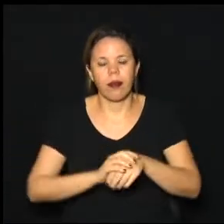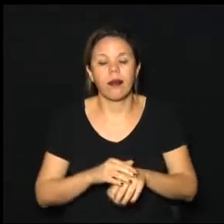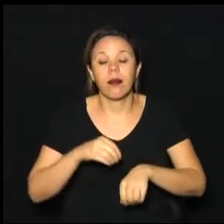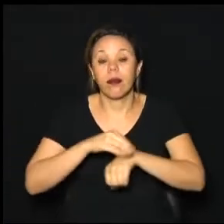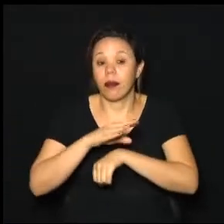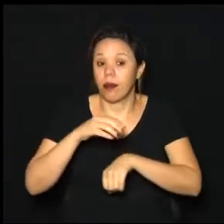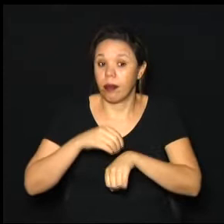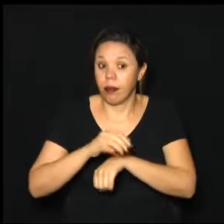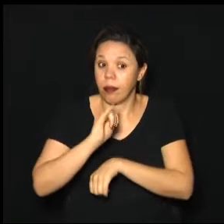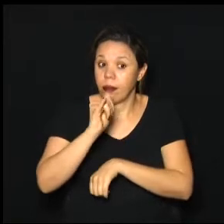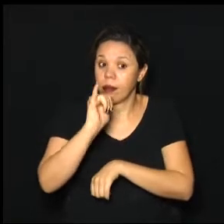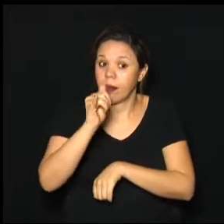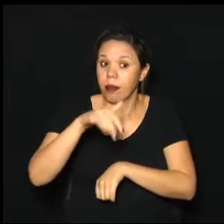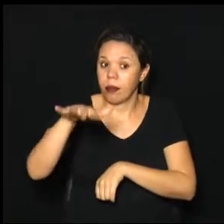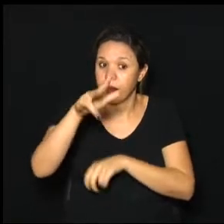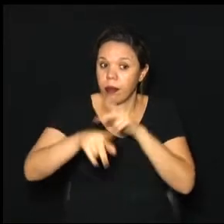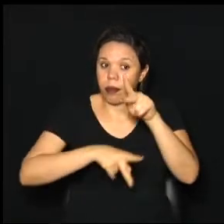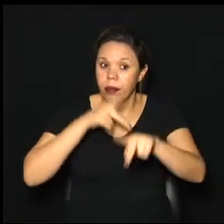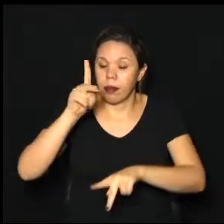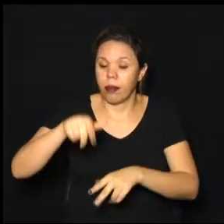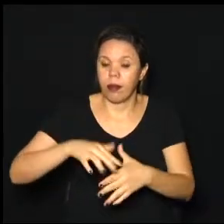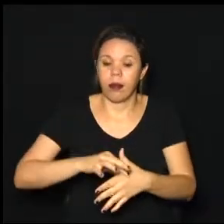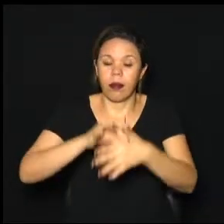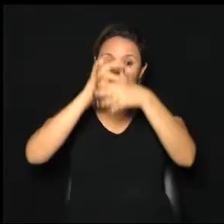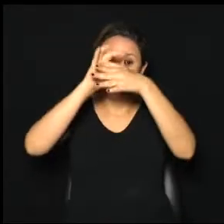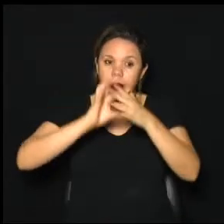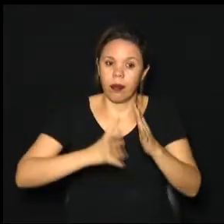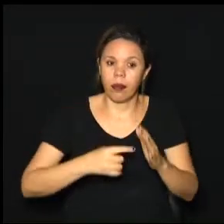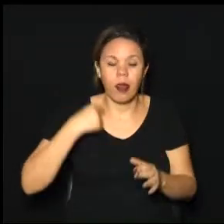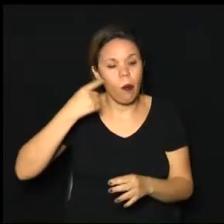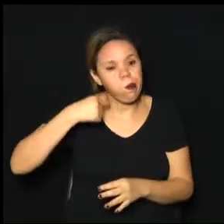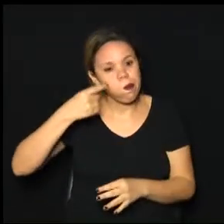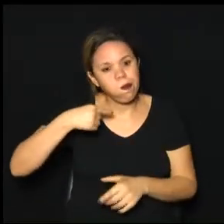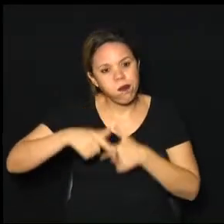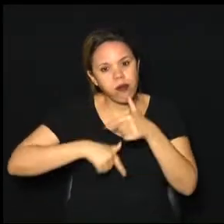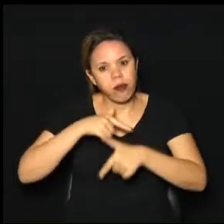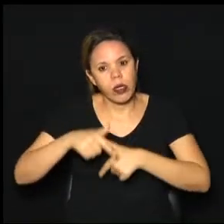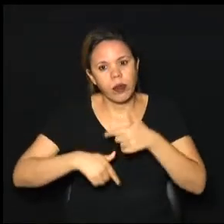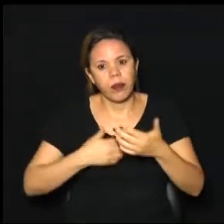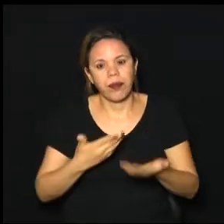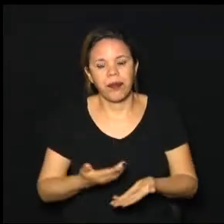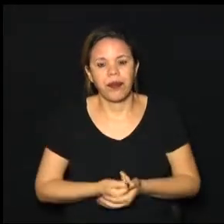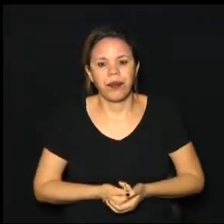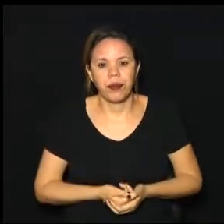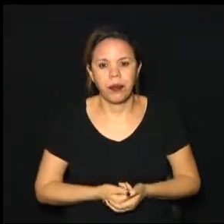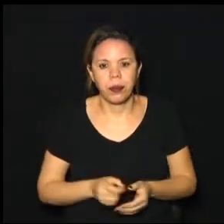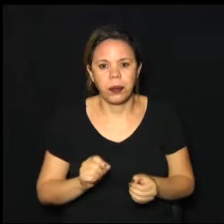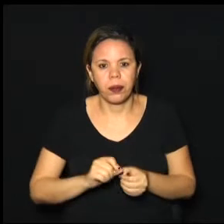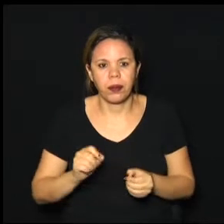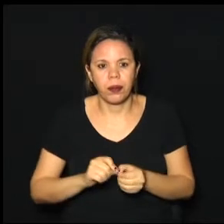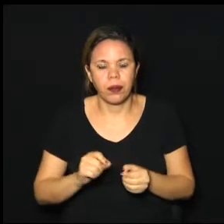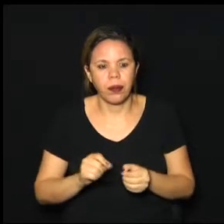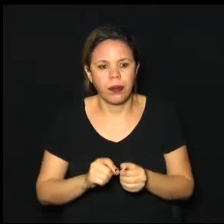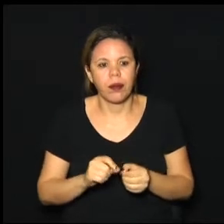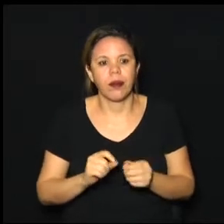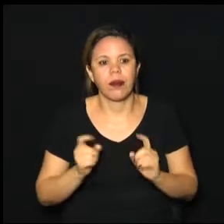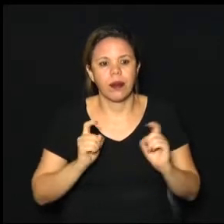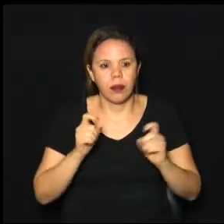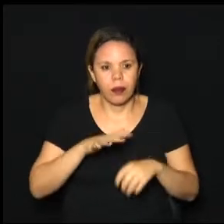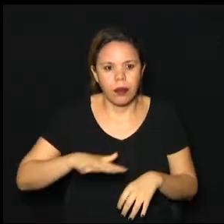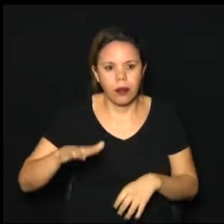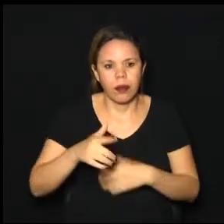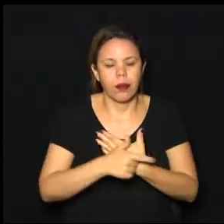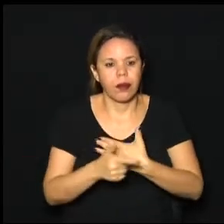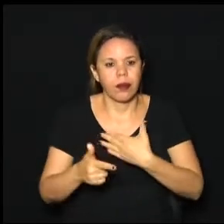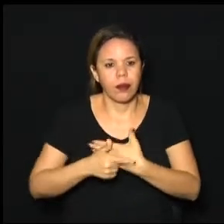e o alerta para quem é dirigente partidário, quem é advogado e vai trabalhar com isso, feita as convenções e o